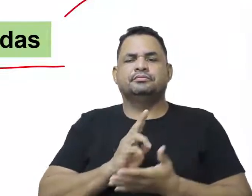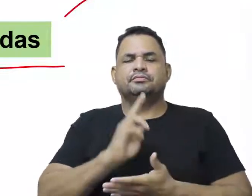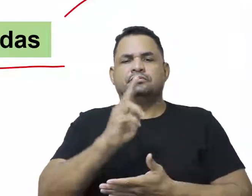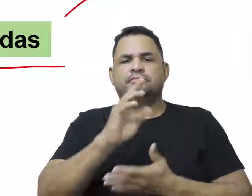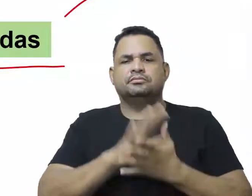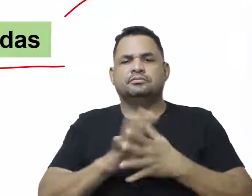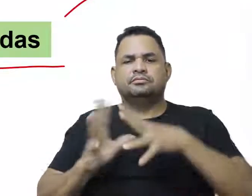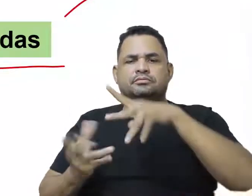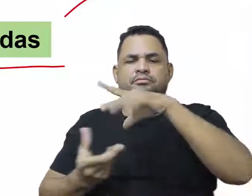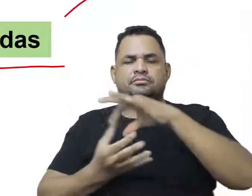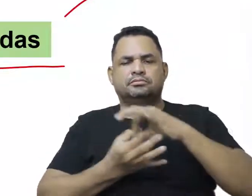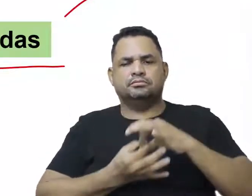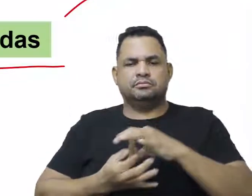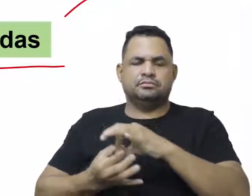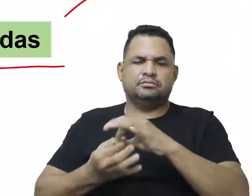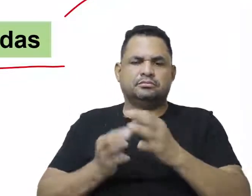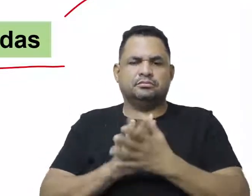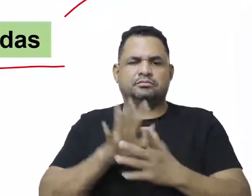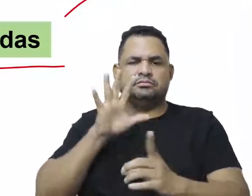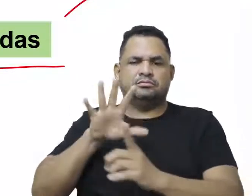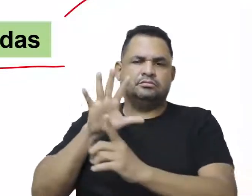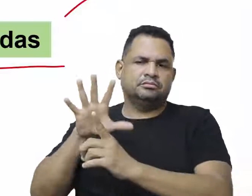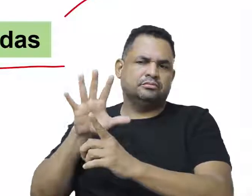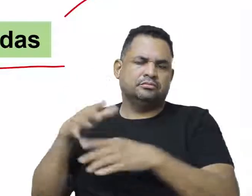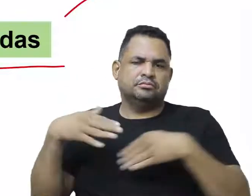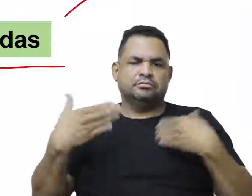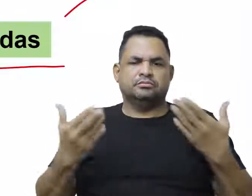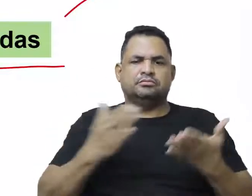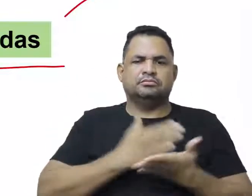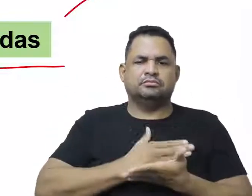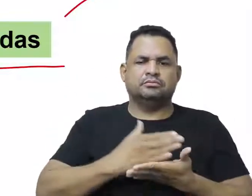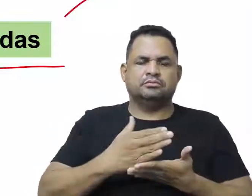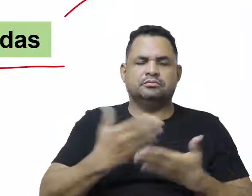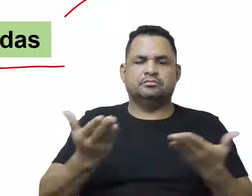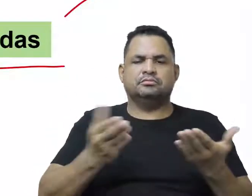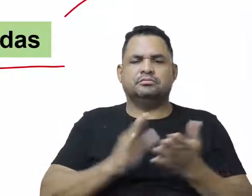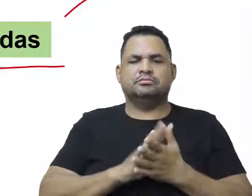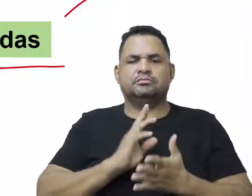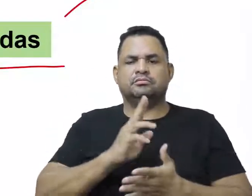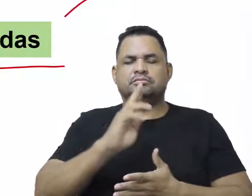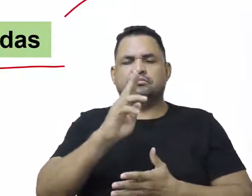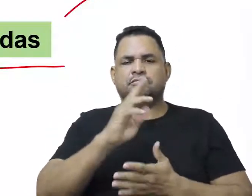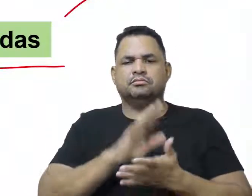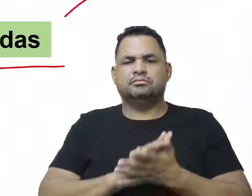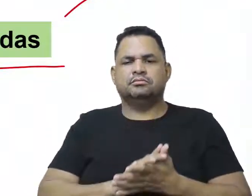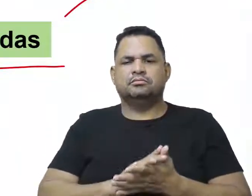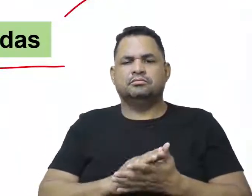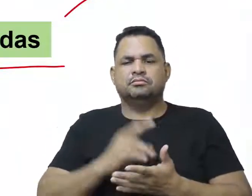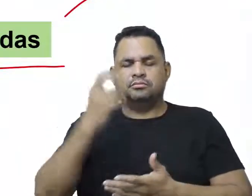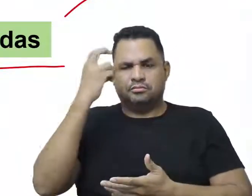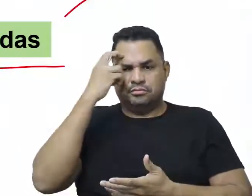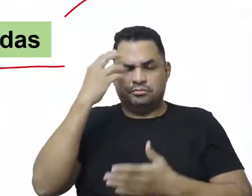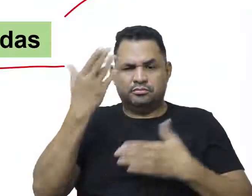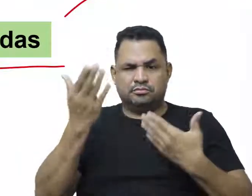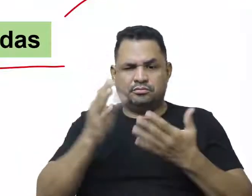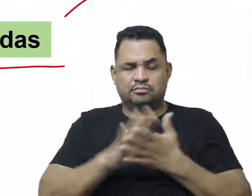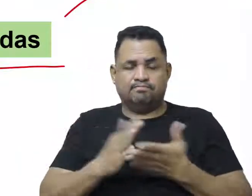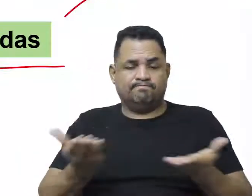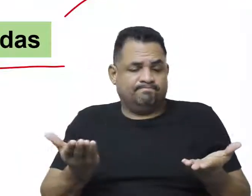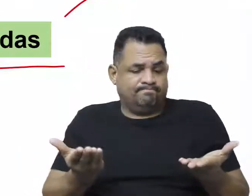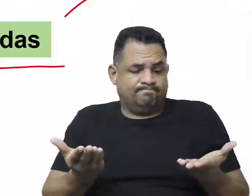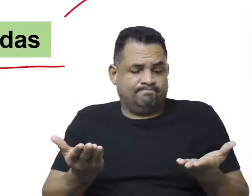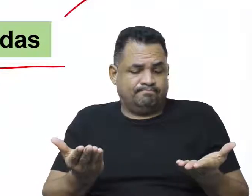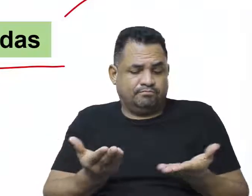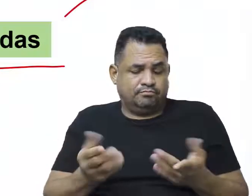processo de globalização essa influência Inclusive a partir desse processo com as culturas e as culturas